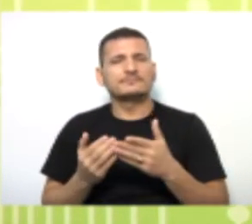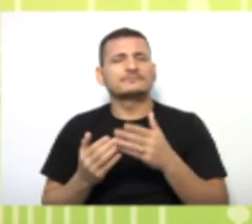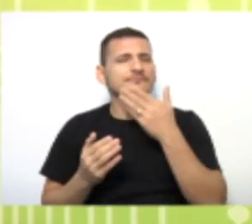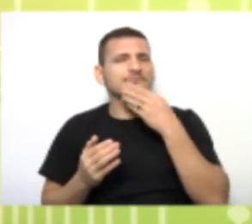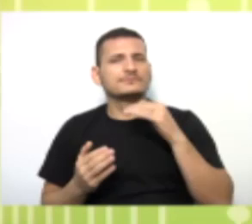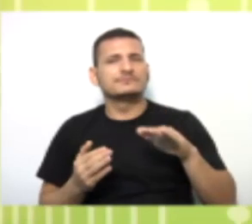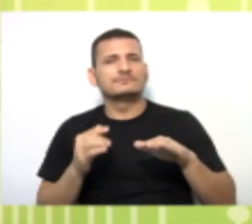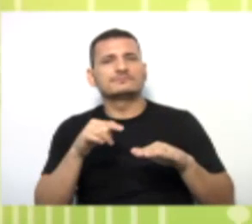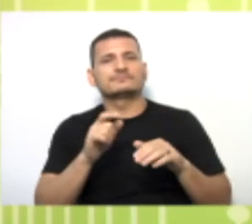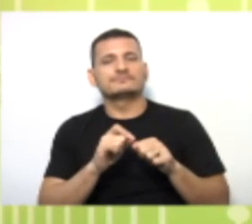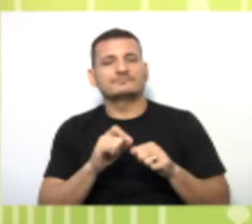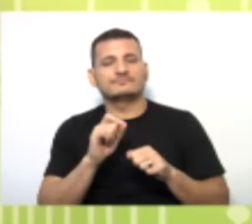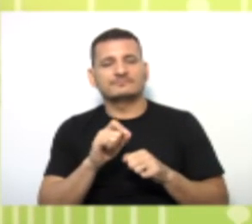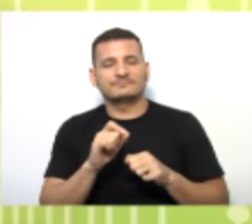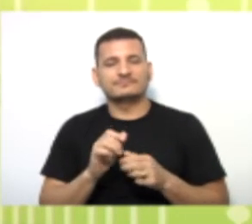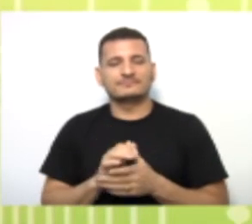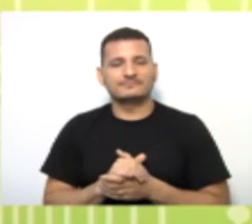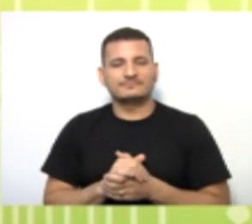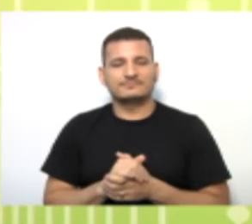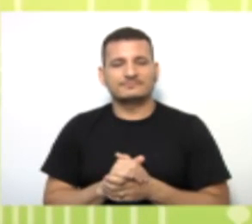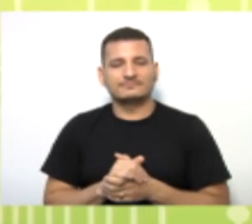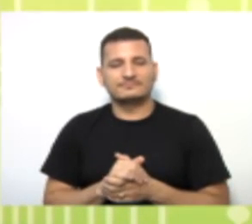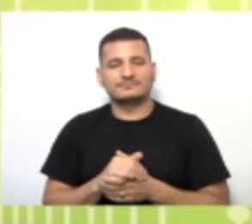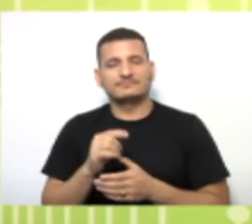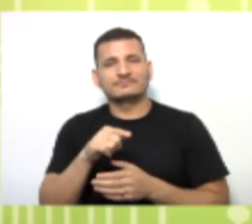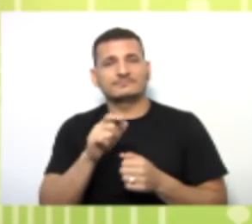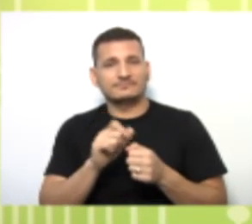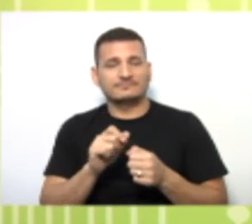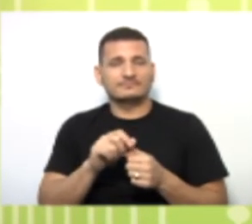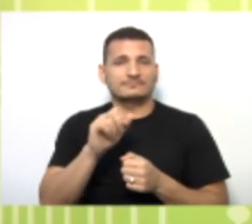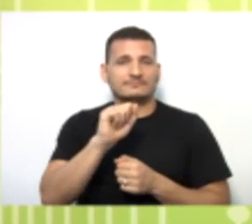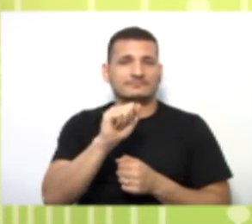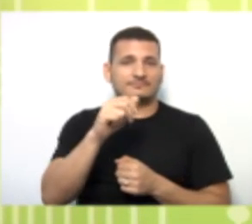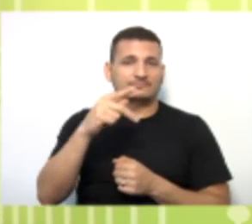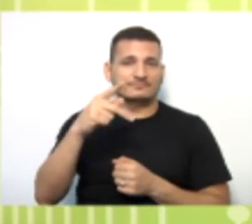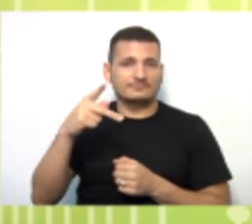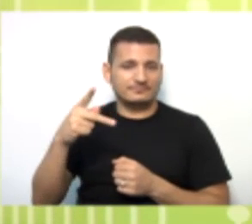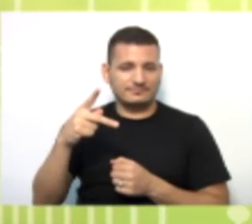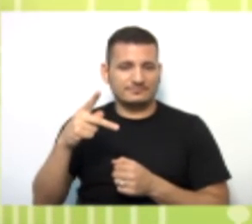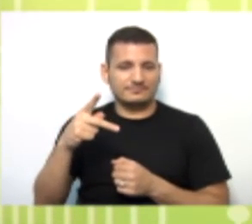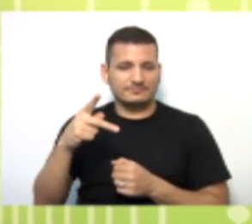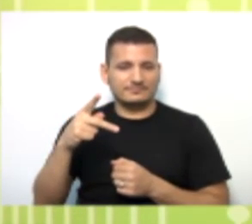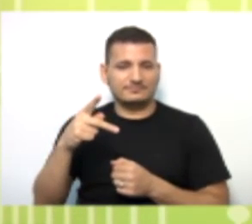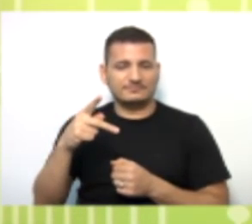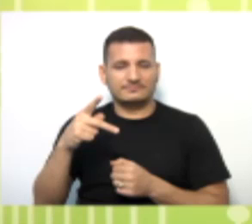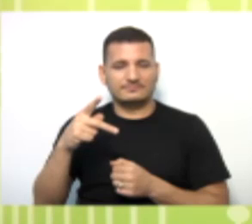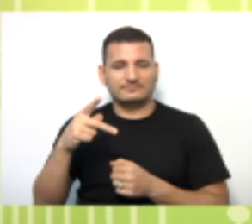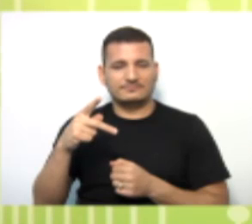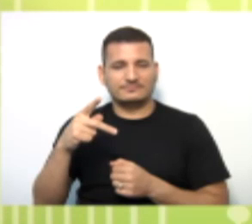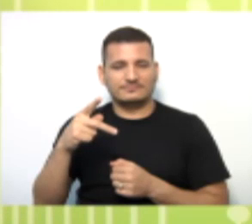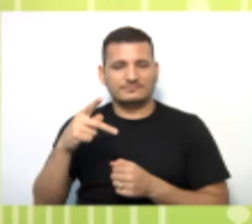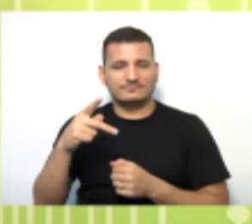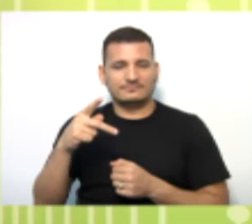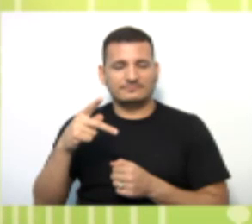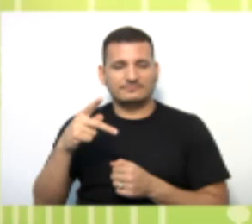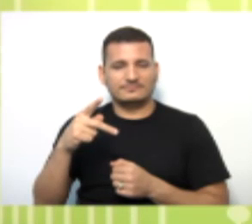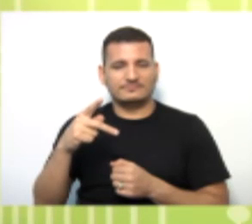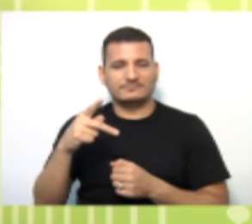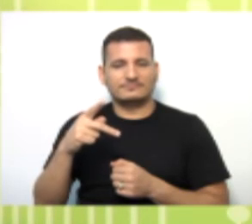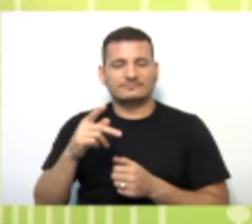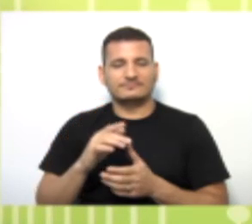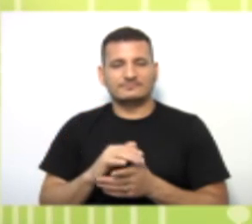fez? 11 anos. Ele pegou e fez um aplicativo e disponibilizou se eu não me engano, acho que não foi